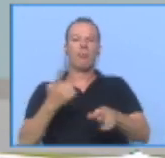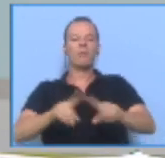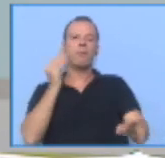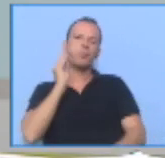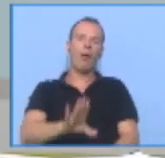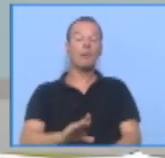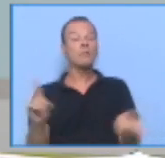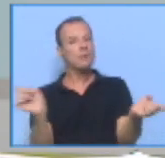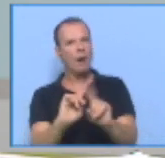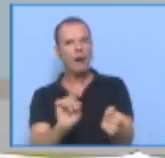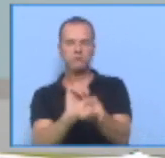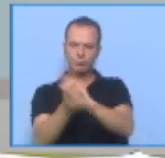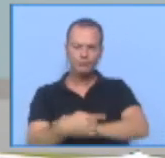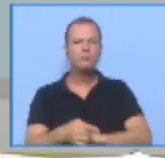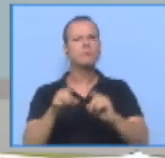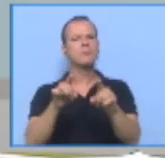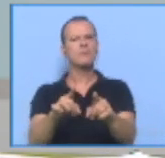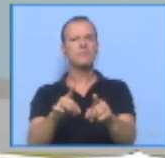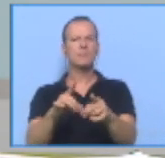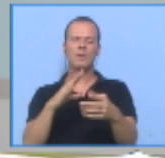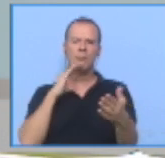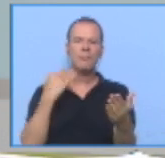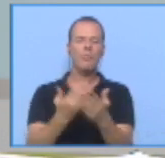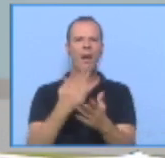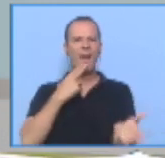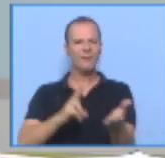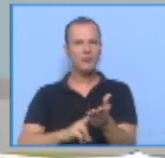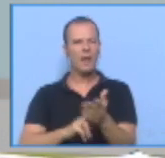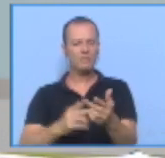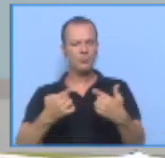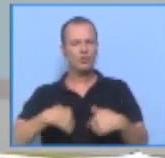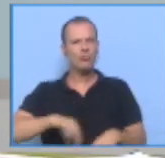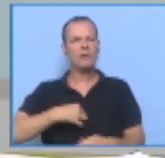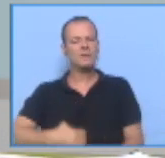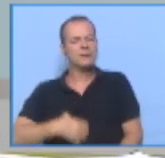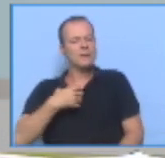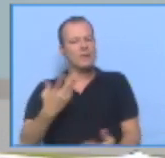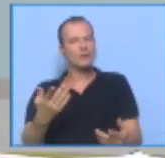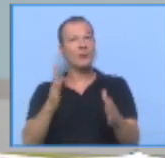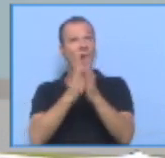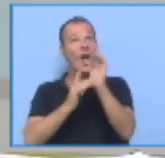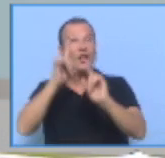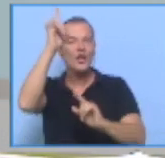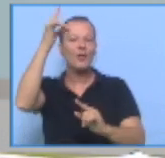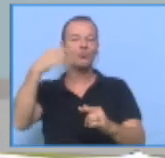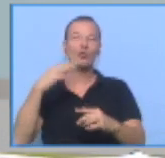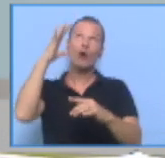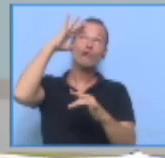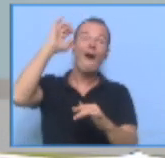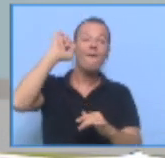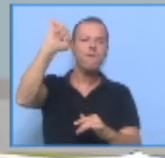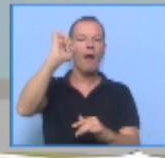que é capaz de projetar sobre a realidade aquilo que nós consideramos ser o sonho de Deus, o reino de Deus, que quer